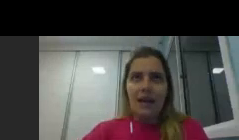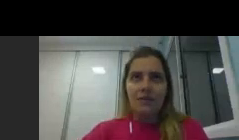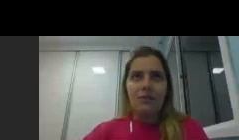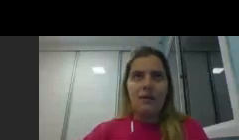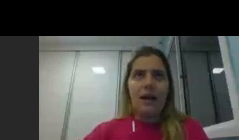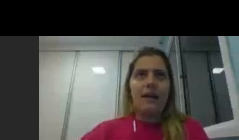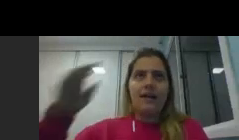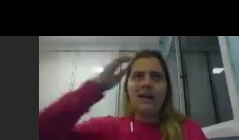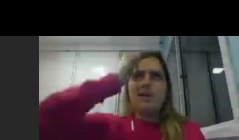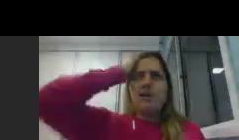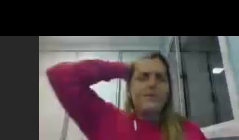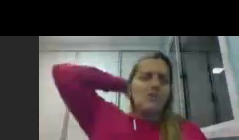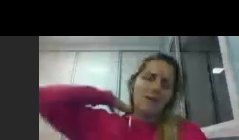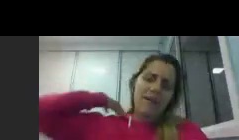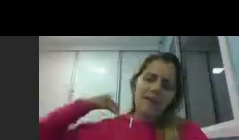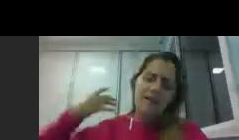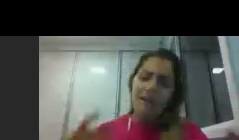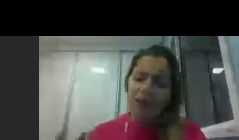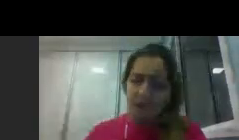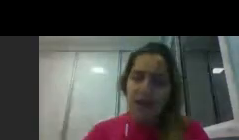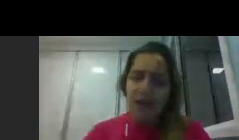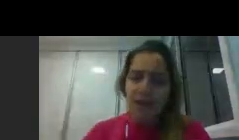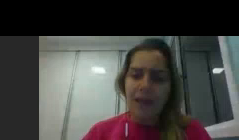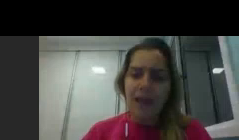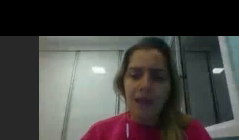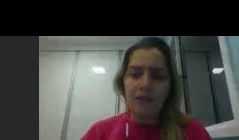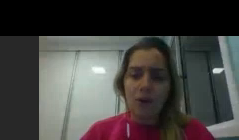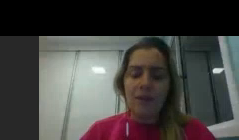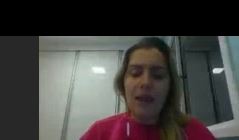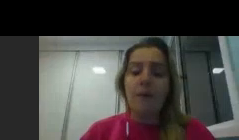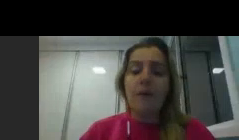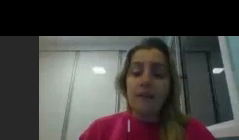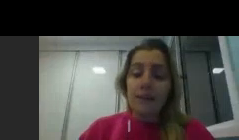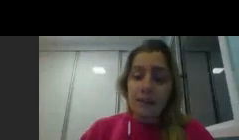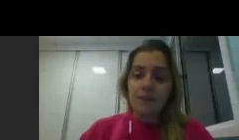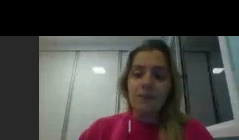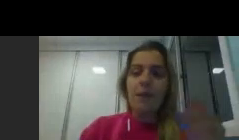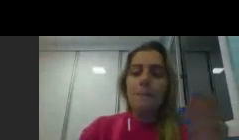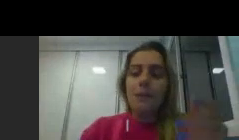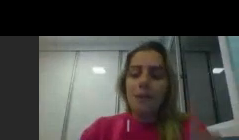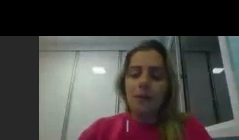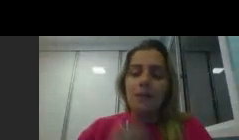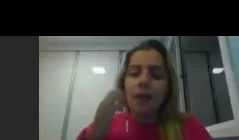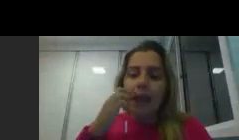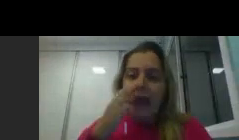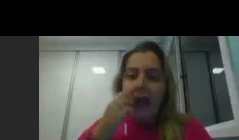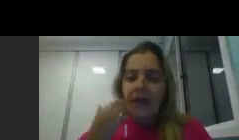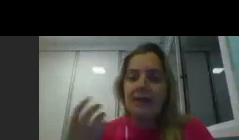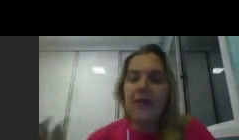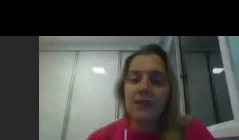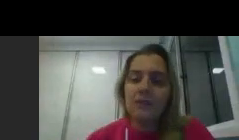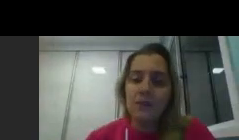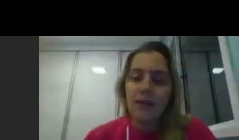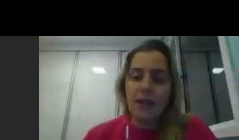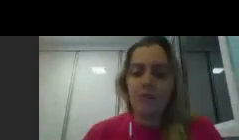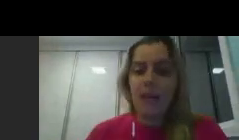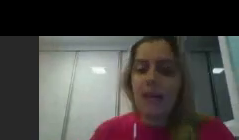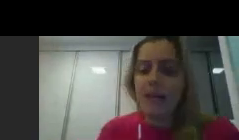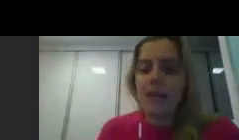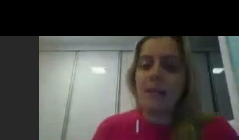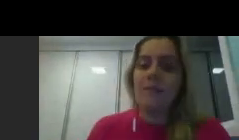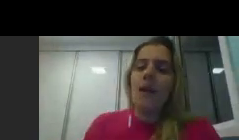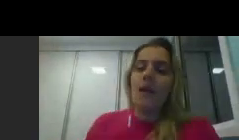faz nesse caso? Existe uma vacina, não é? Que tem, que toma e tal? Sim. Primeiro, esse risco,